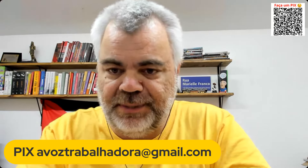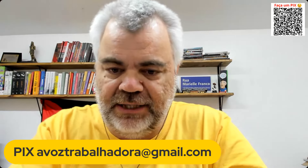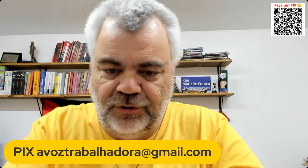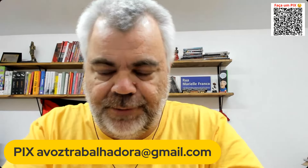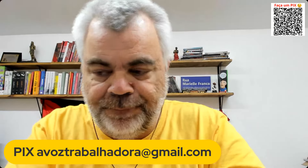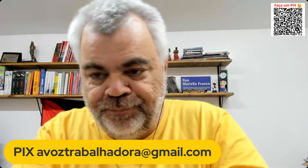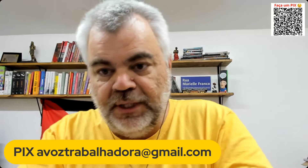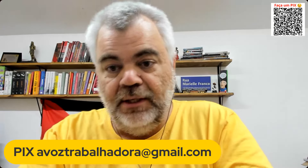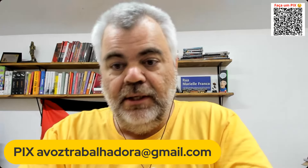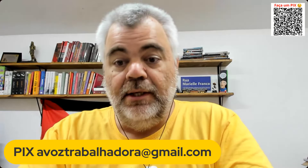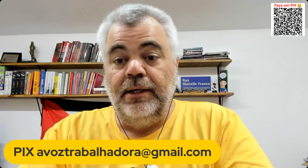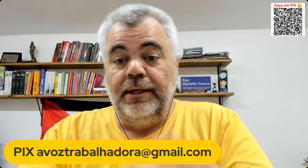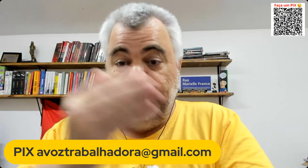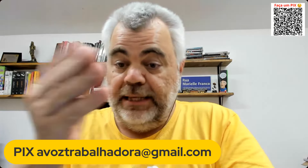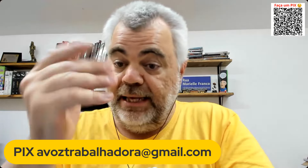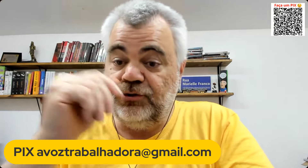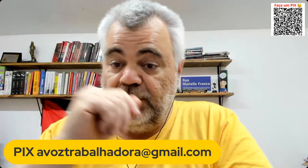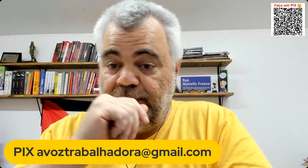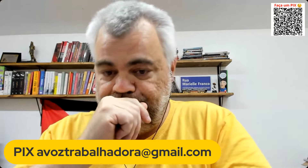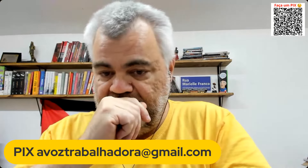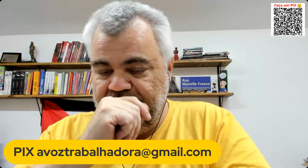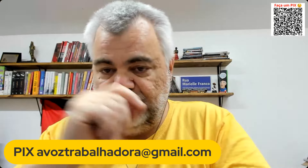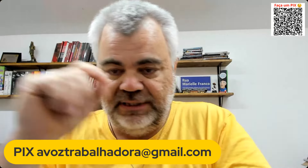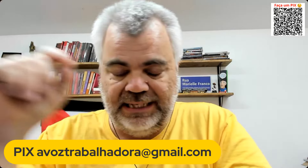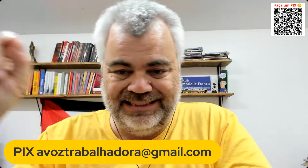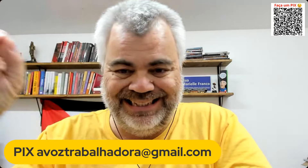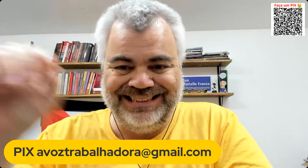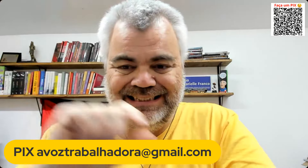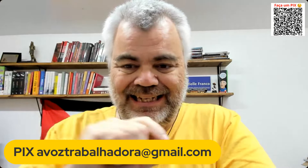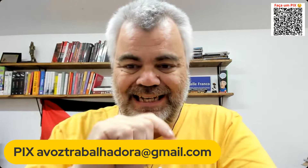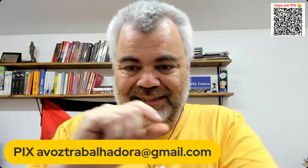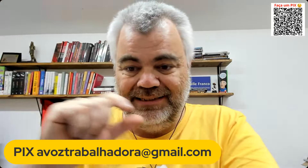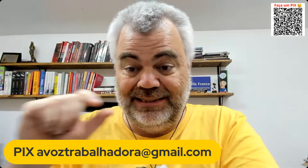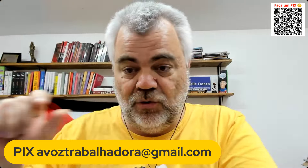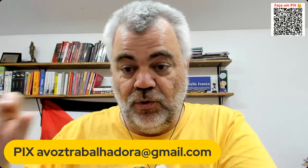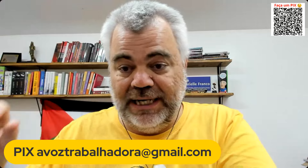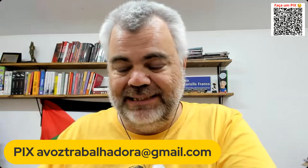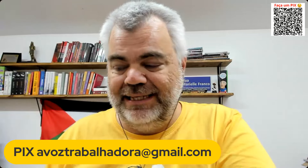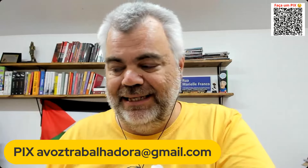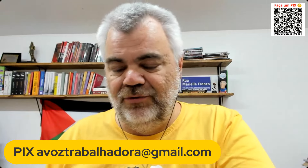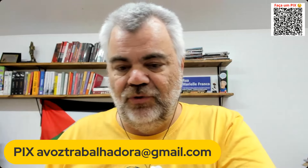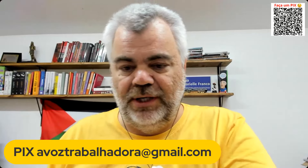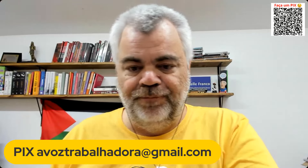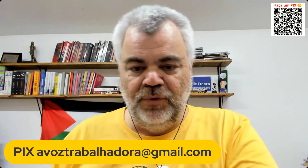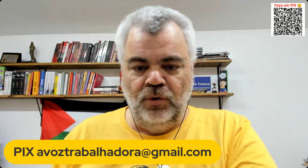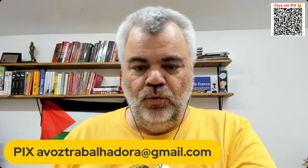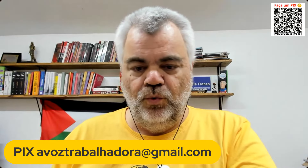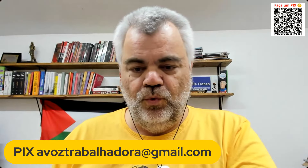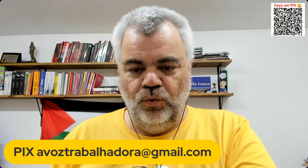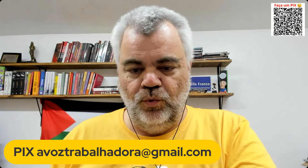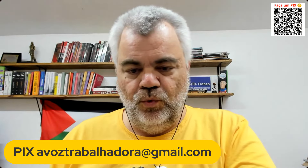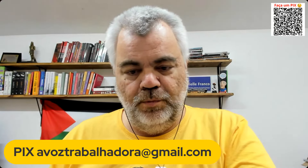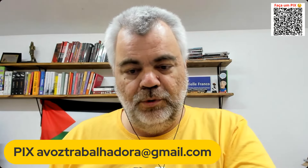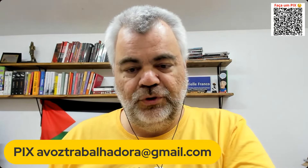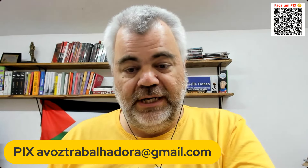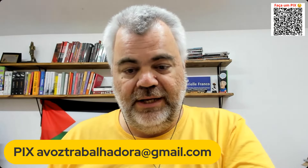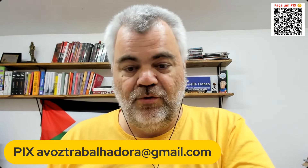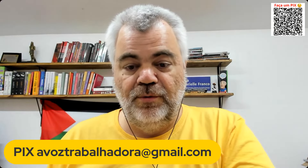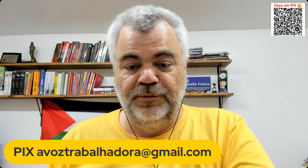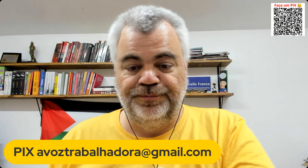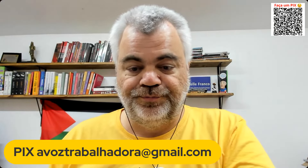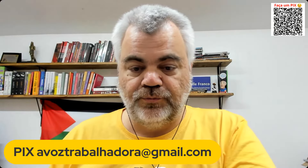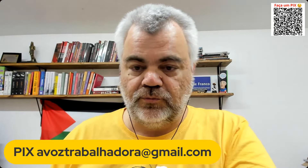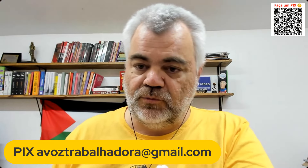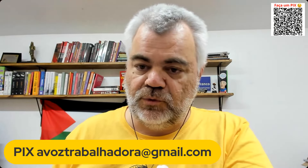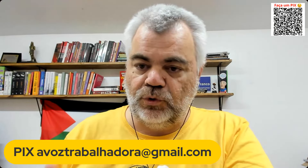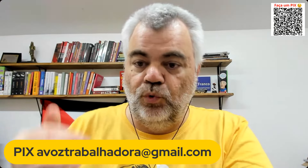Visão Trabalhador. E é isso, né? É isso, interessantes as análises se concatenando, né? O Bolsonaro